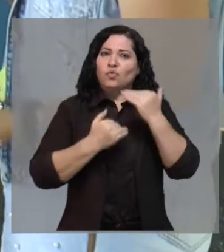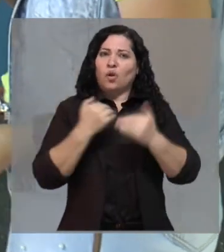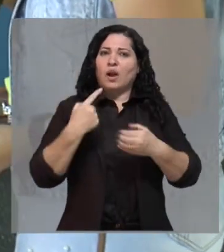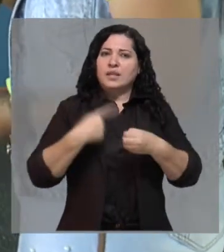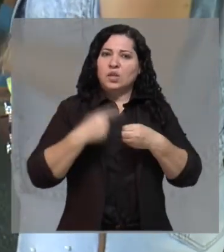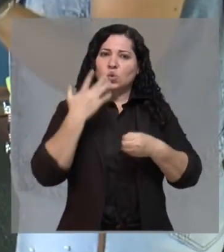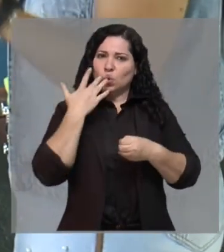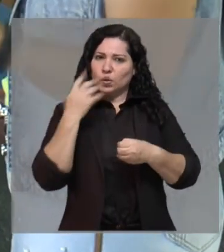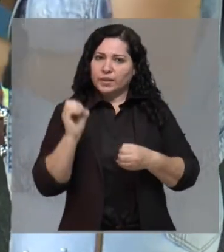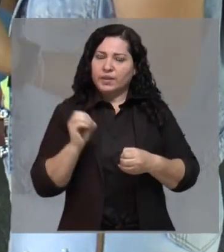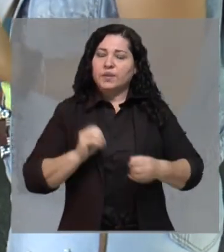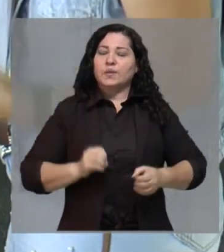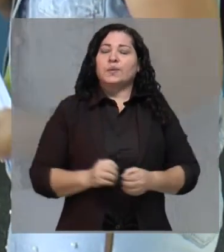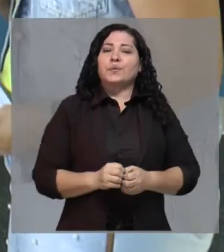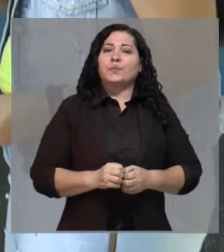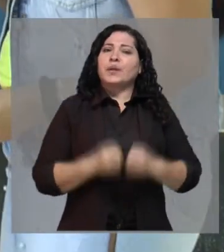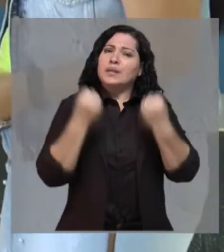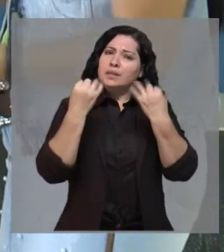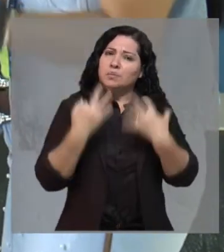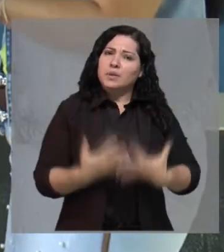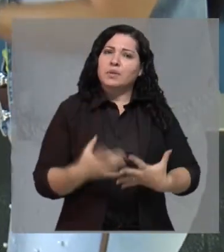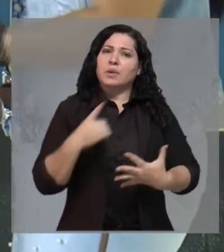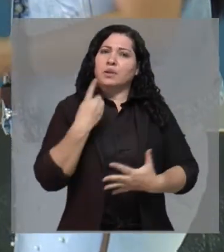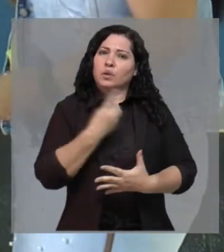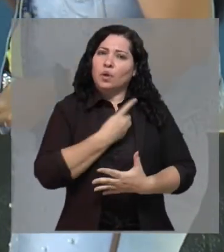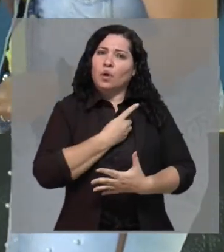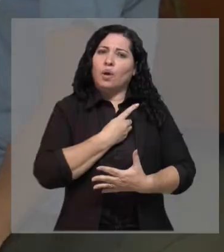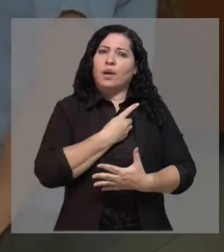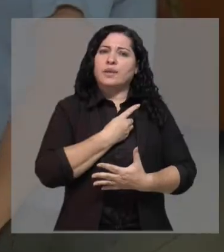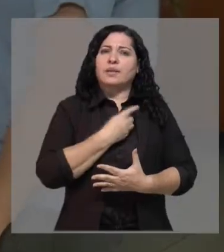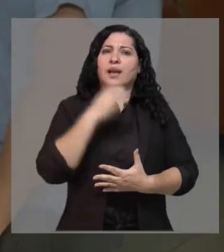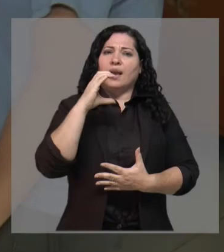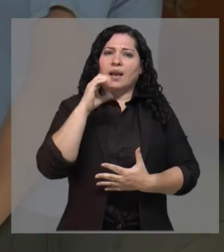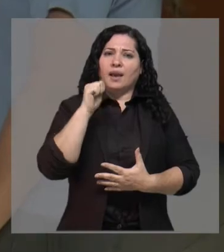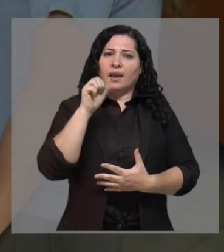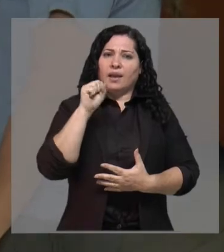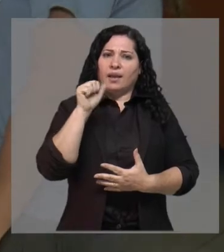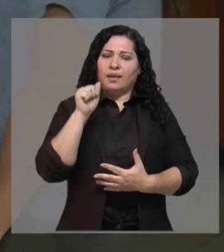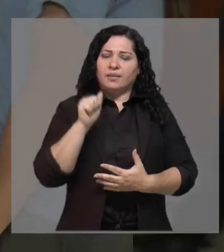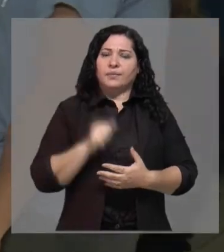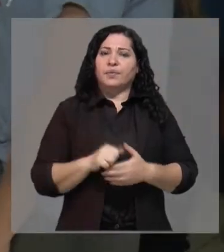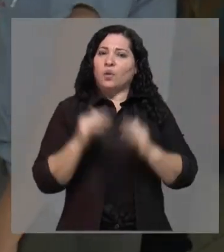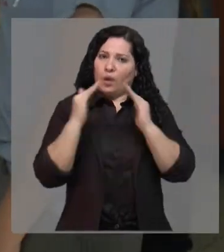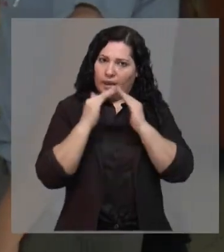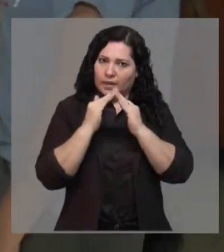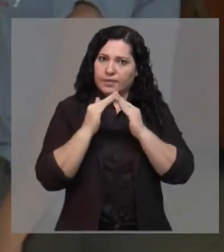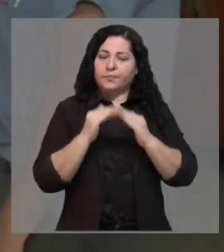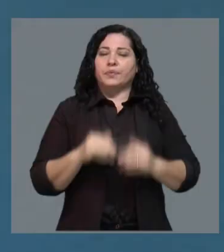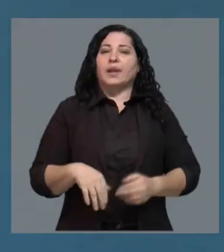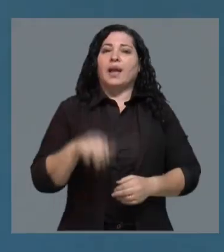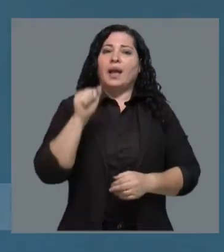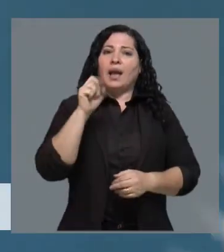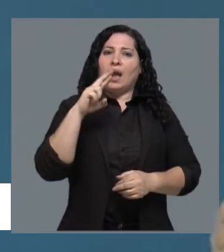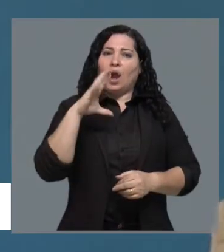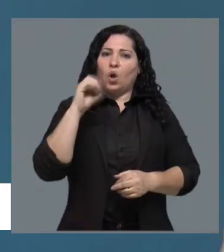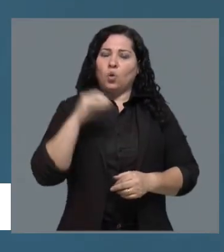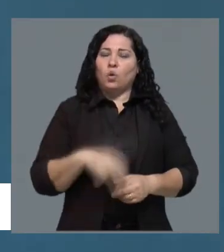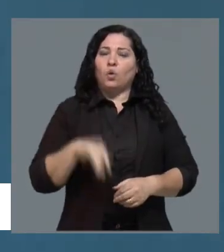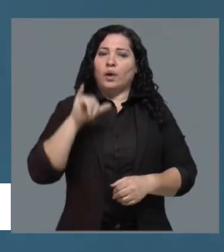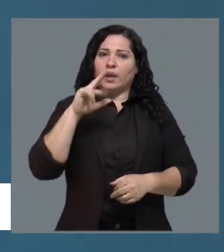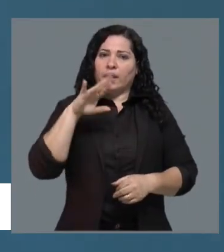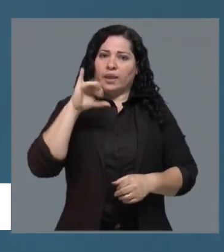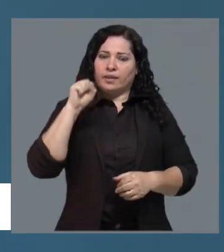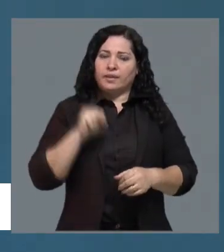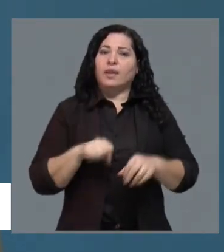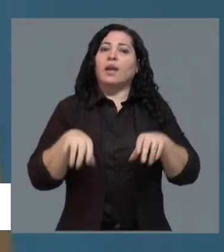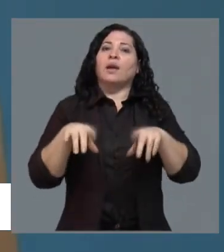está desenvolvendo na cidade de Ourinhos. Eu queria que você falasse um pouquinho da Casa Arco-Íris. Então, a Casa Arco-Íris hoje, ela é um dos